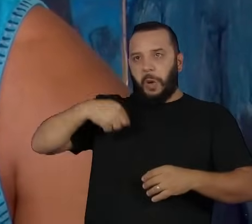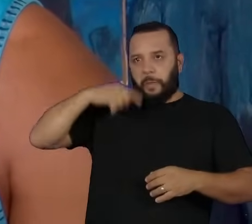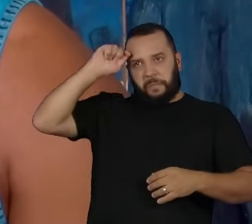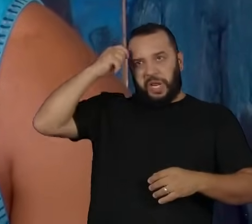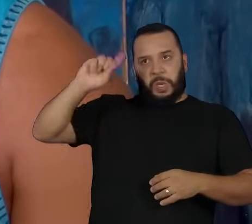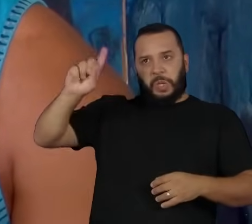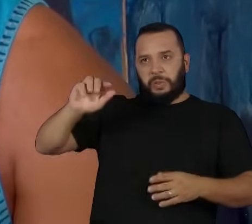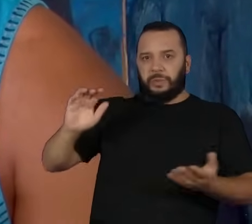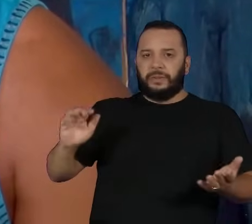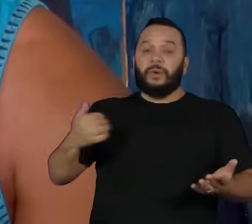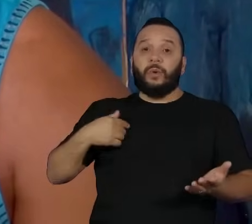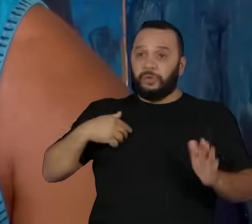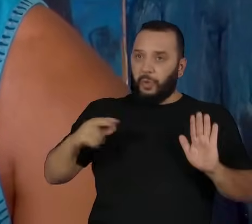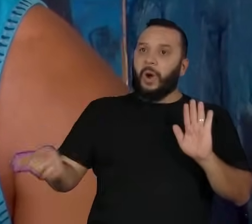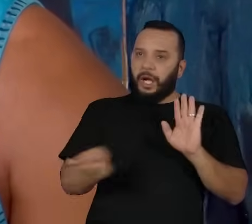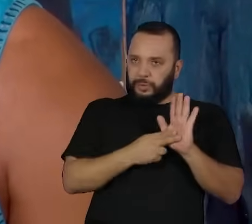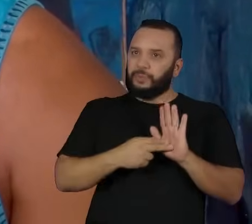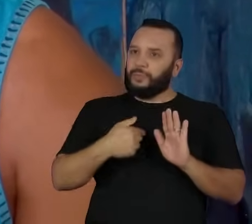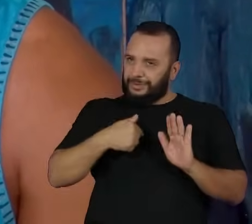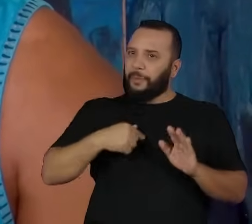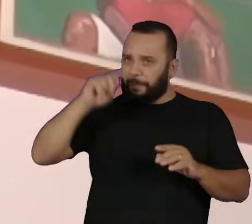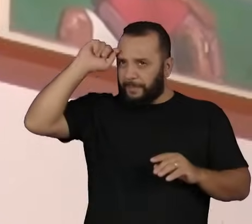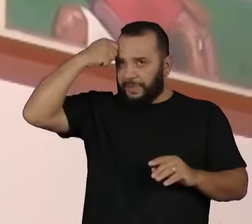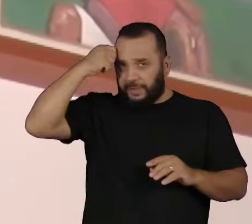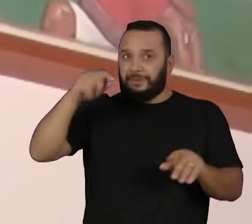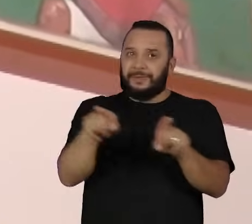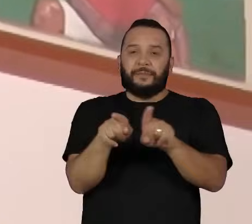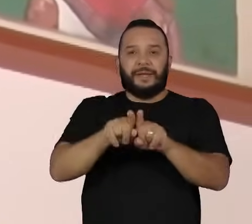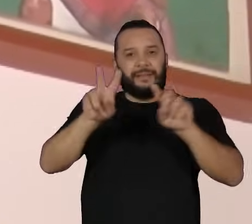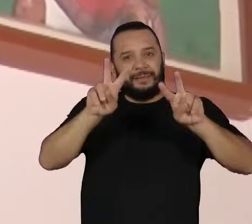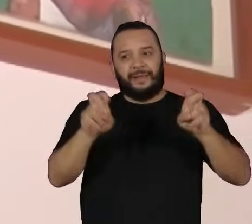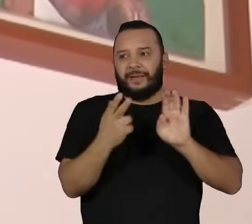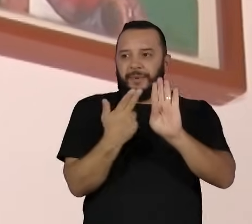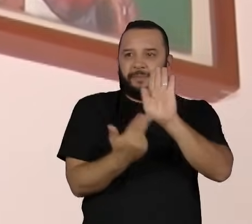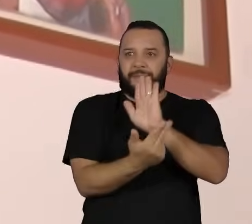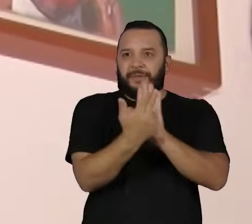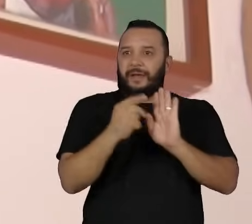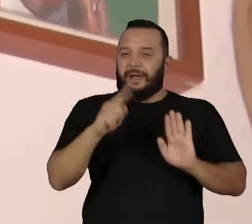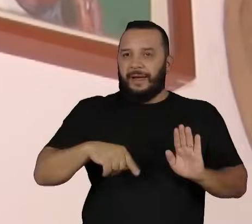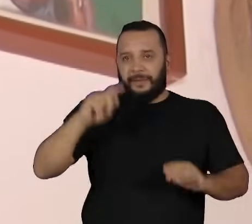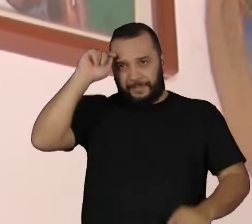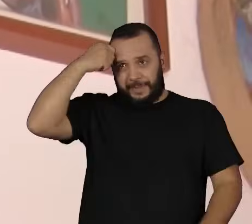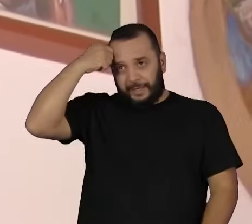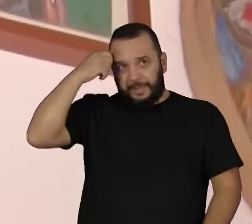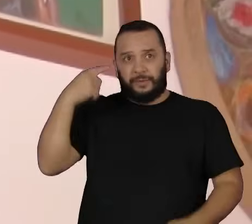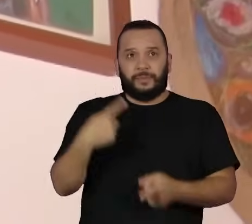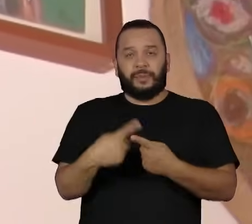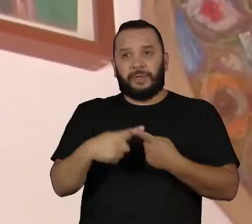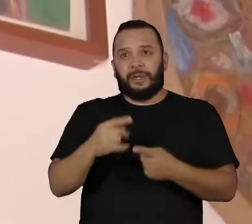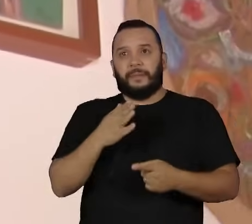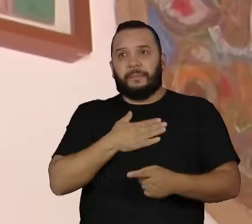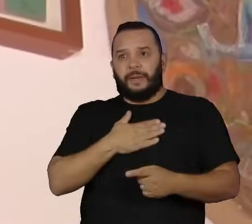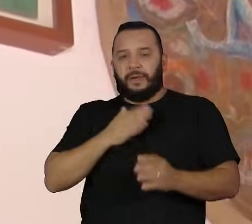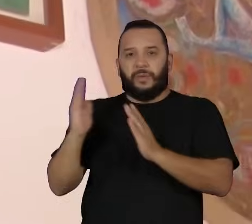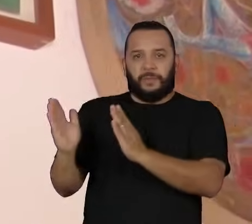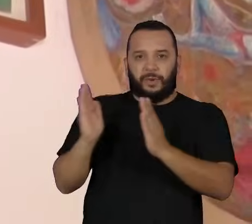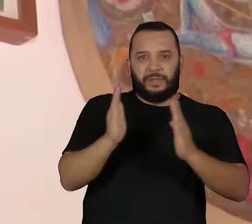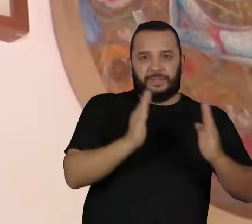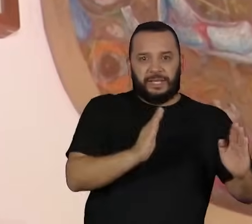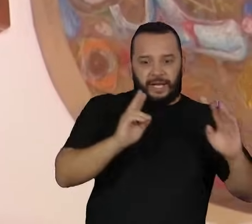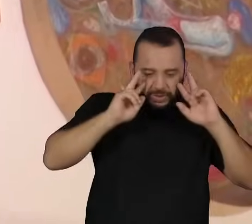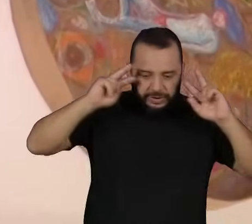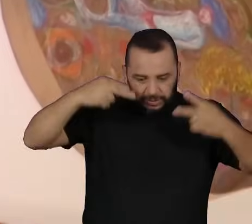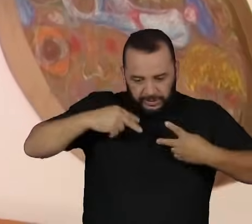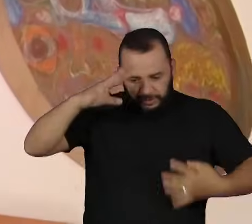Hoje é assunto para mim nas minhas telas. É o principal tema que eu bato porque fala sobre meu processo de autoconhecimento e meu